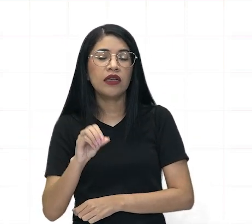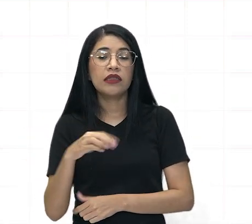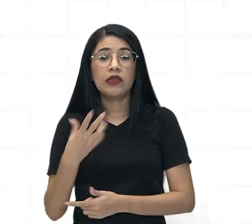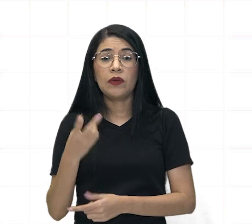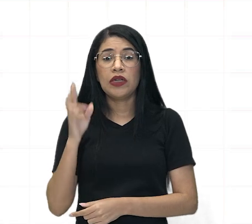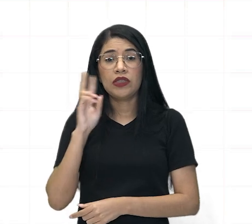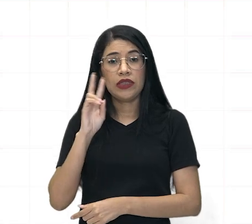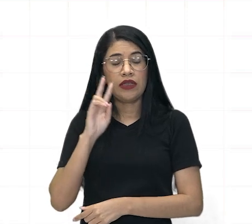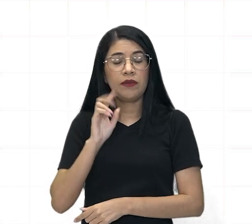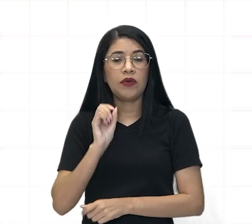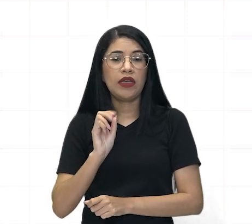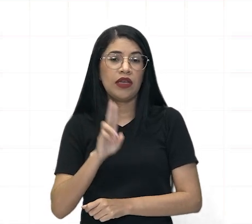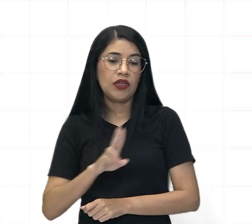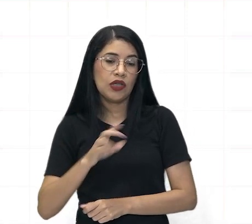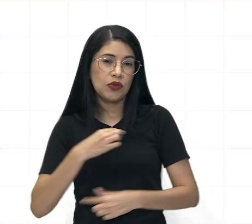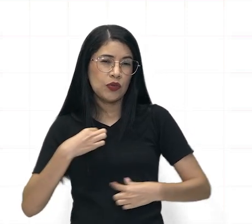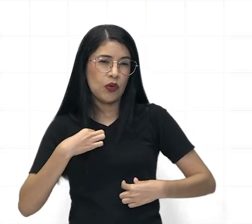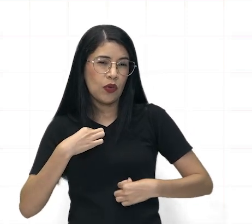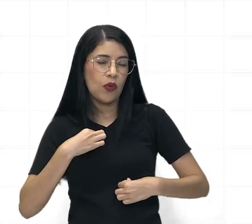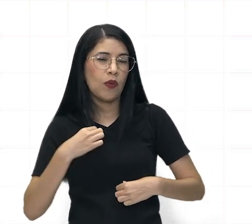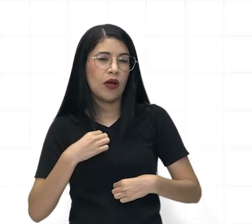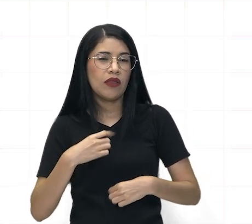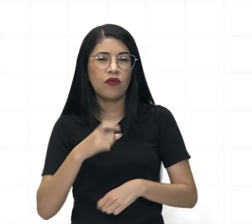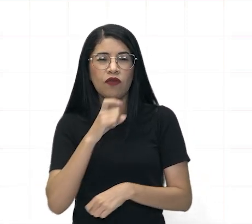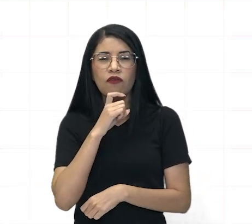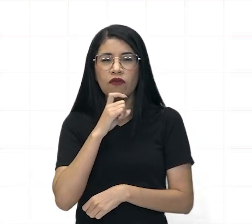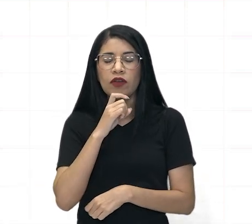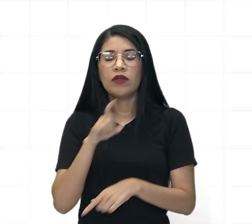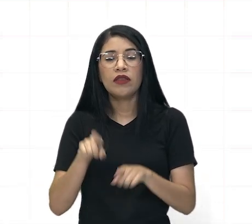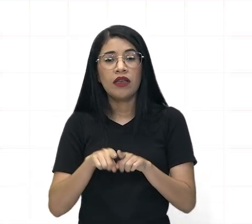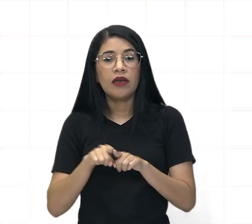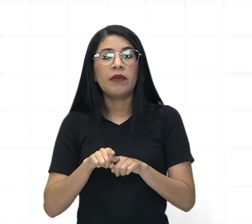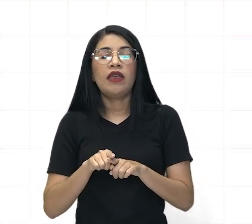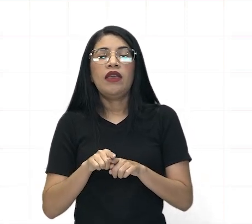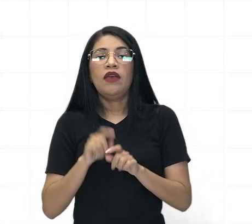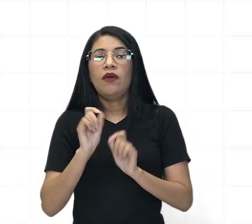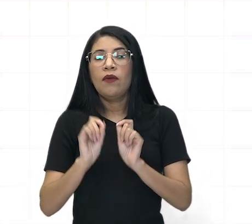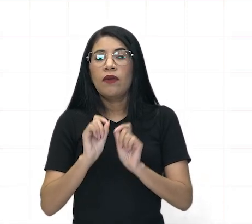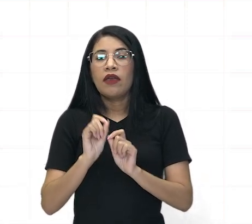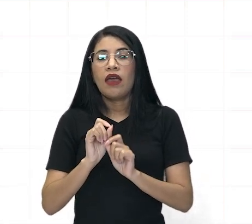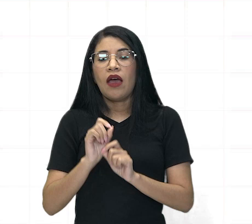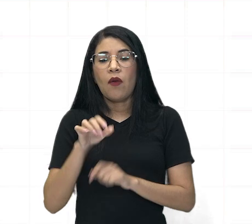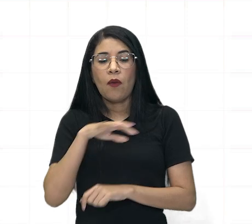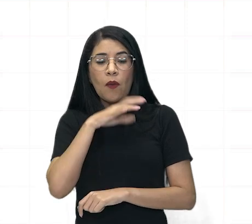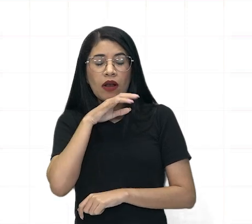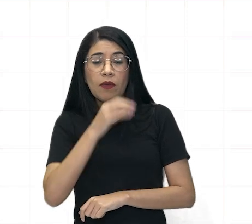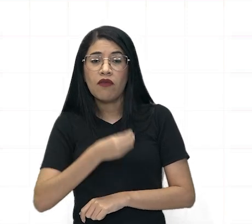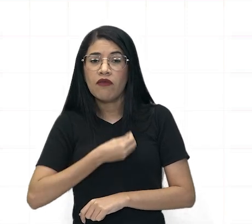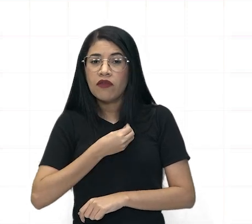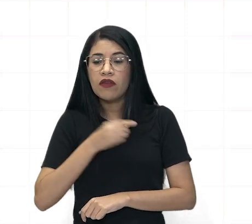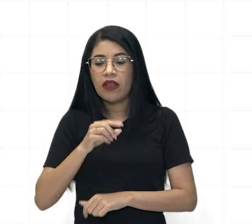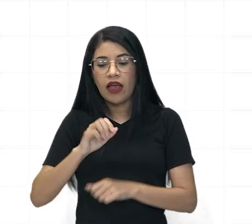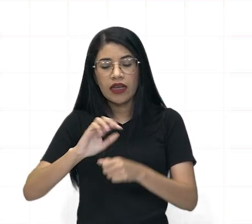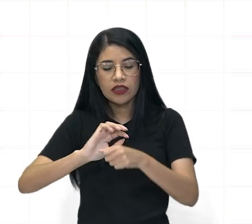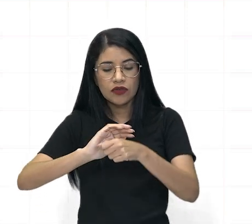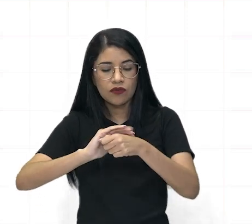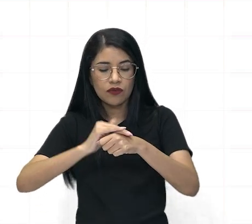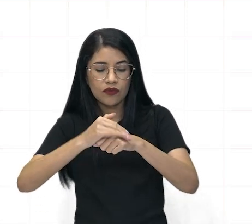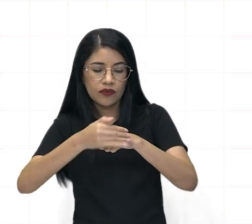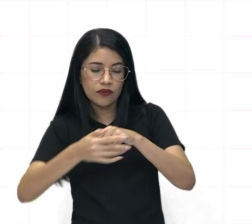lugares frios, ela é retirada do animal ali em vida, né? Sobre pesca, tem uma indústria